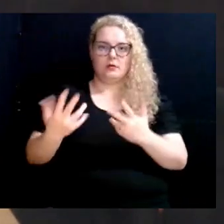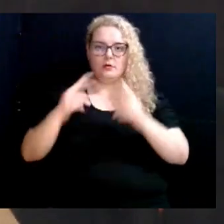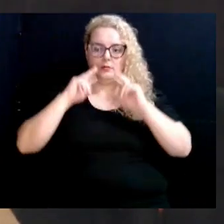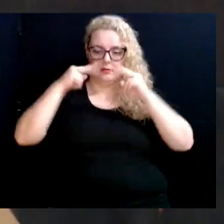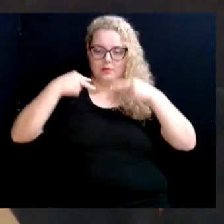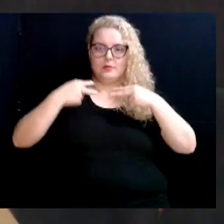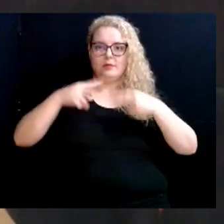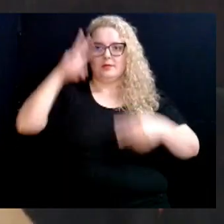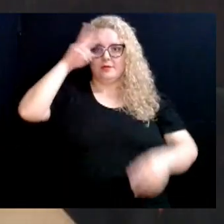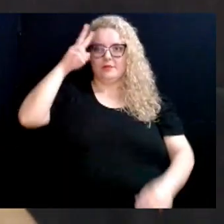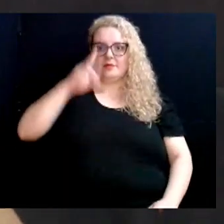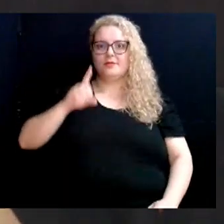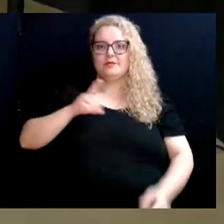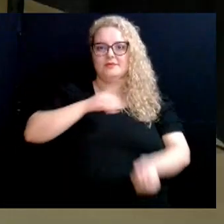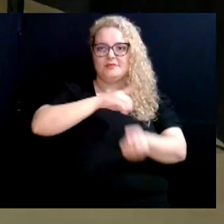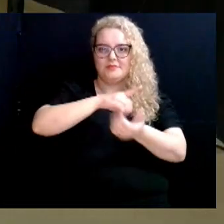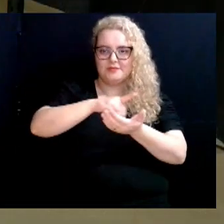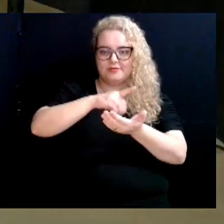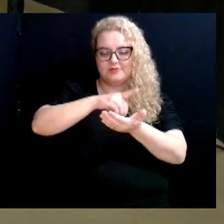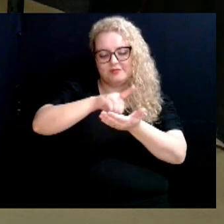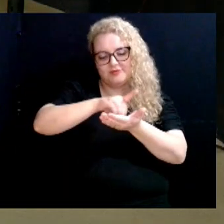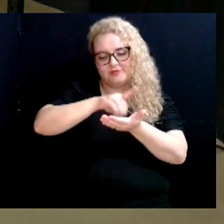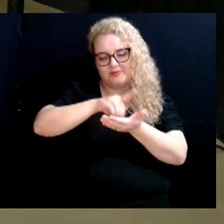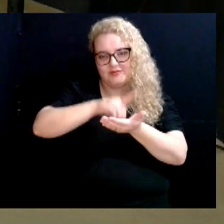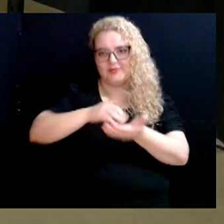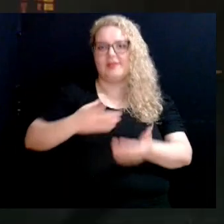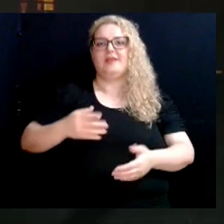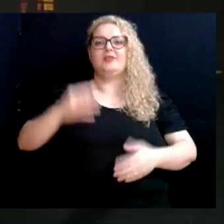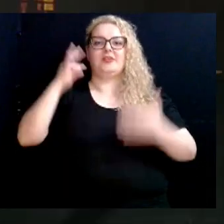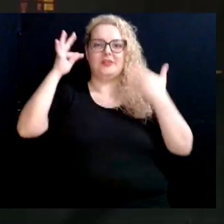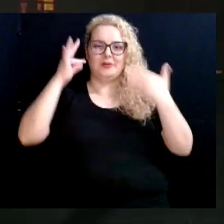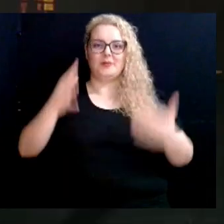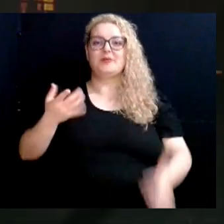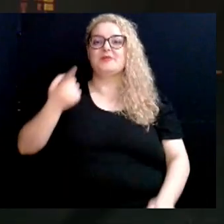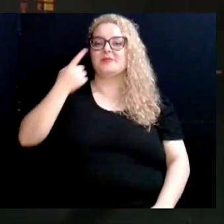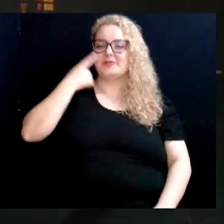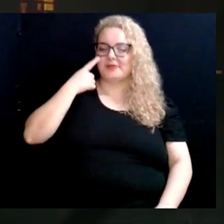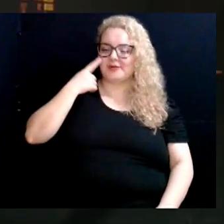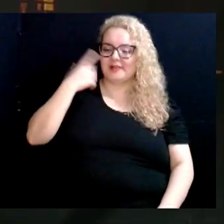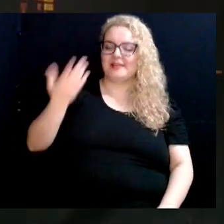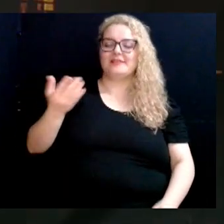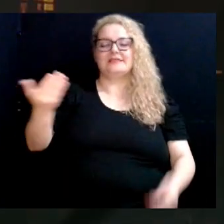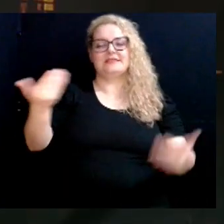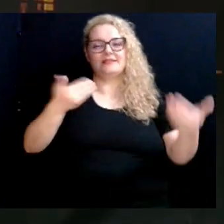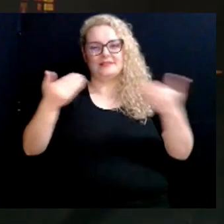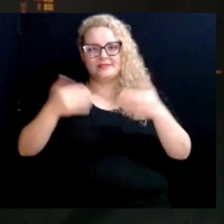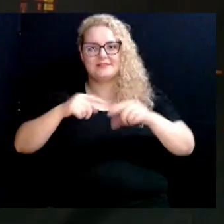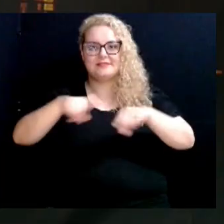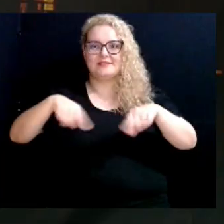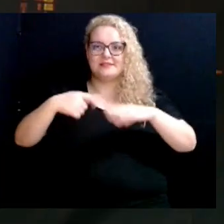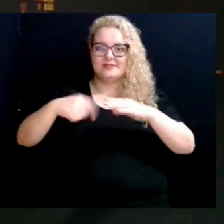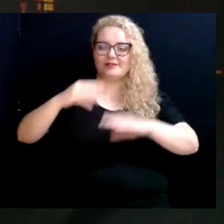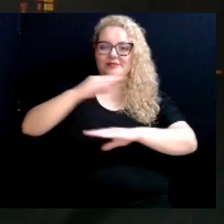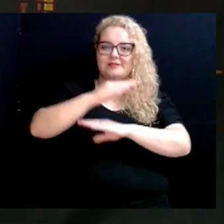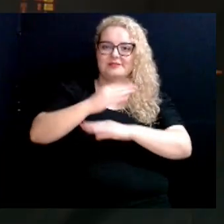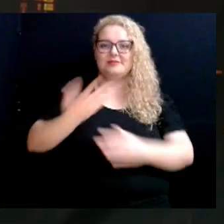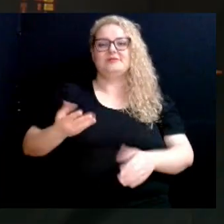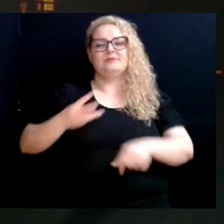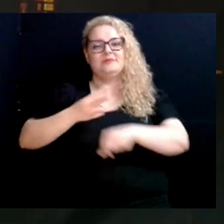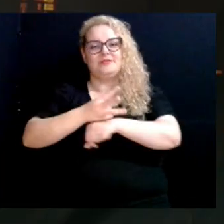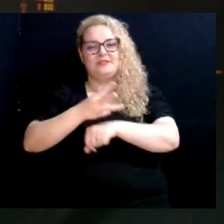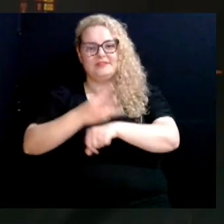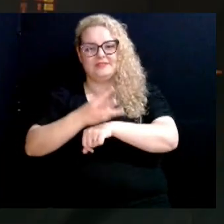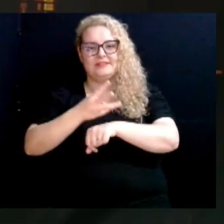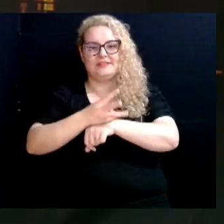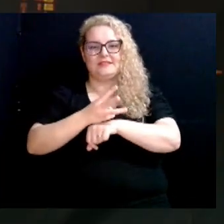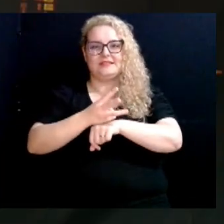do diário terapêutico. Tá certo? Então, olha, você que participou aqui com a gente do Estúdio Câmara, pelo WhatsApp